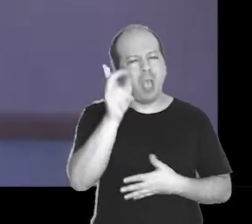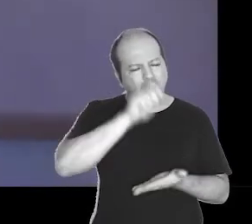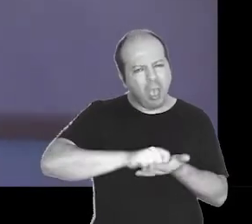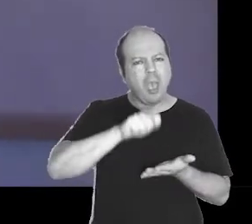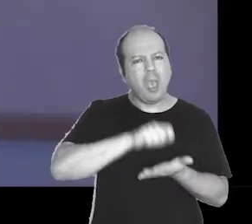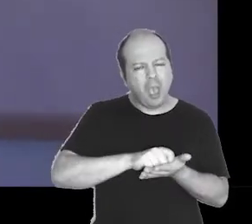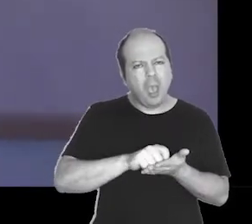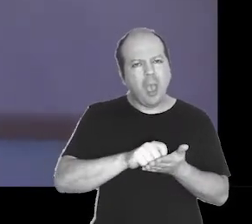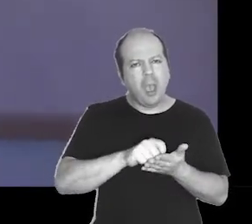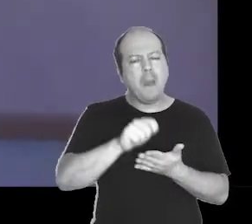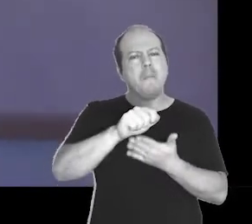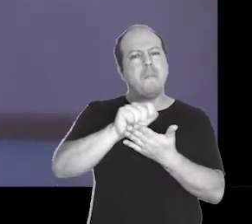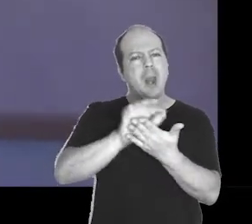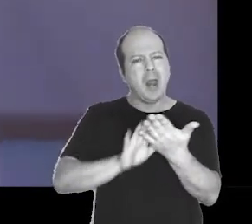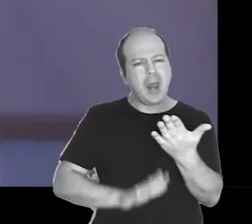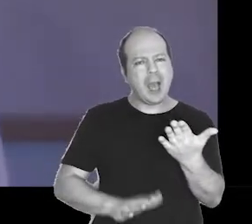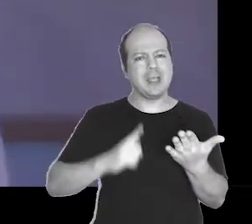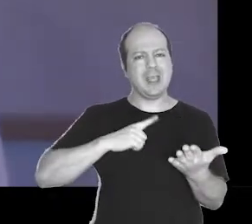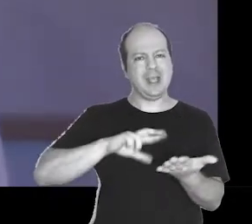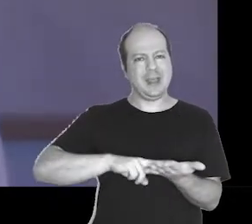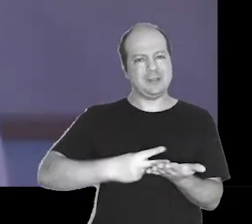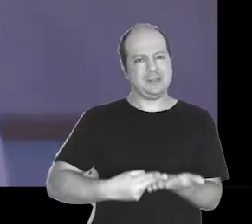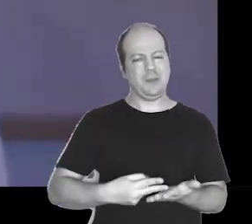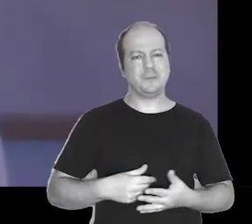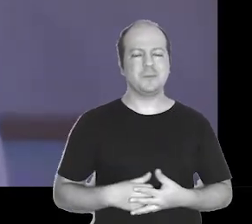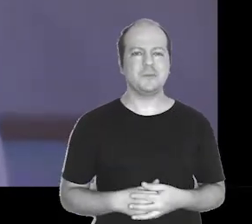a famigerada tradução.